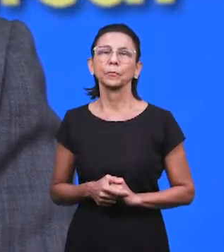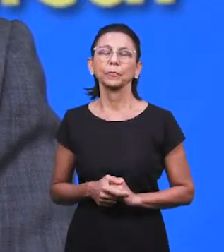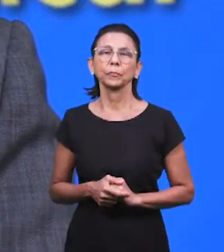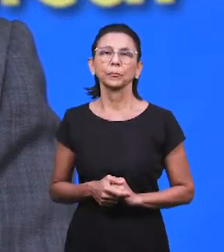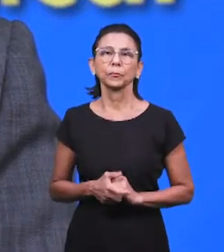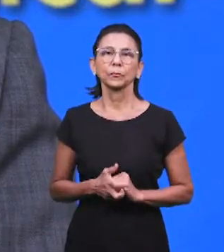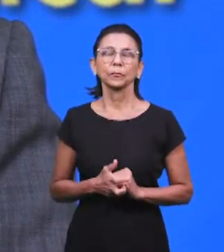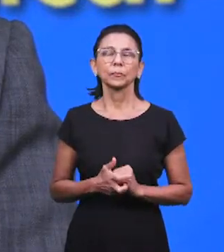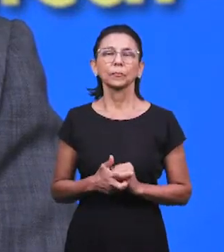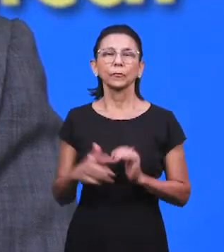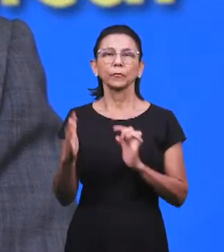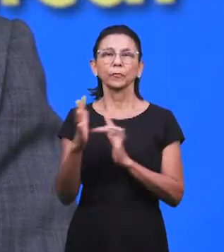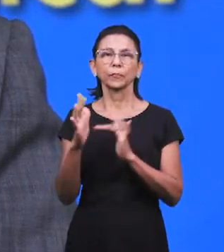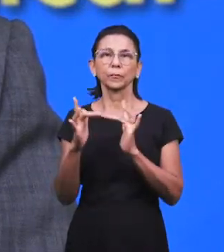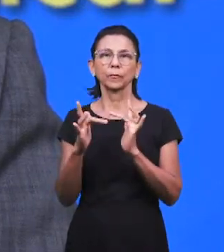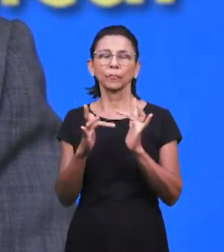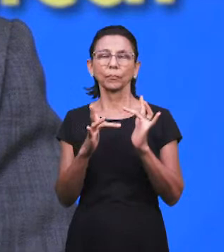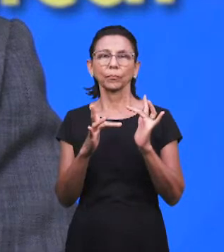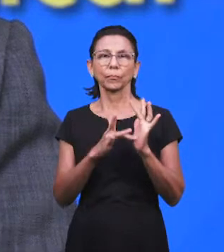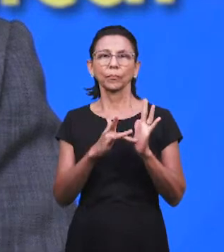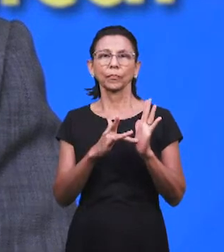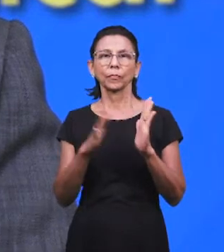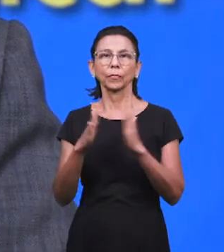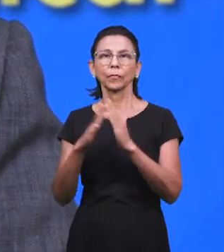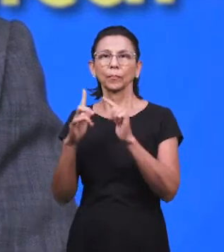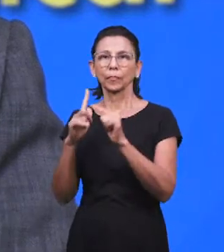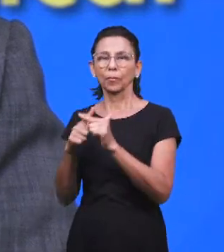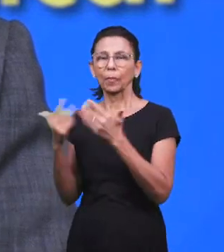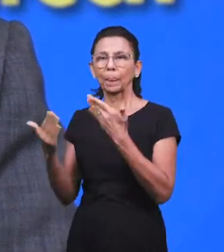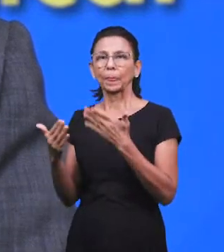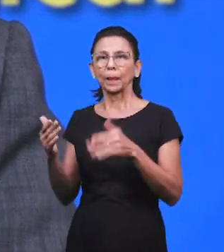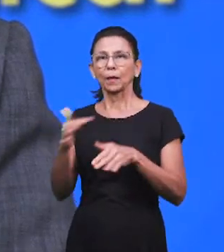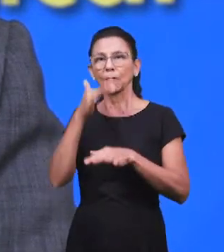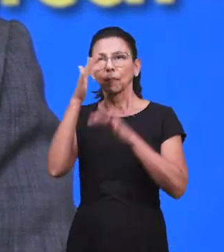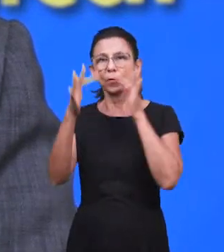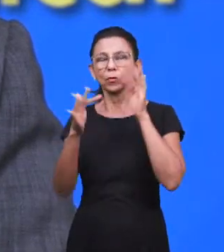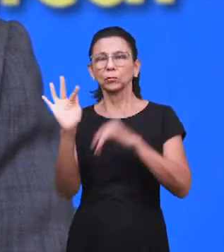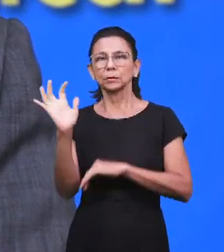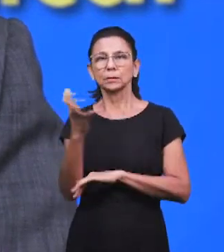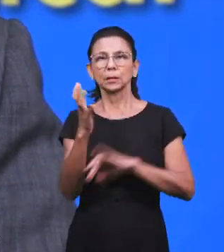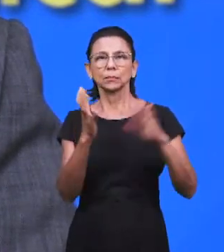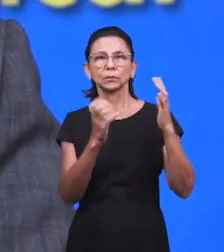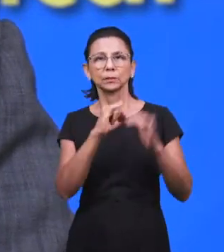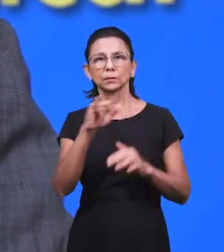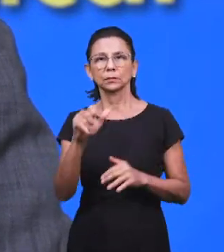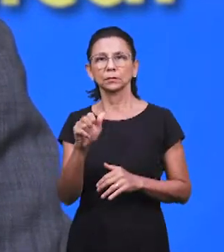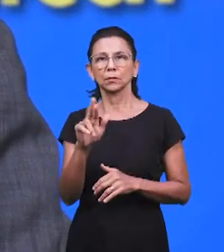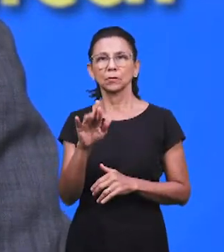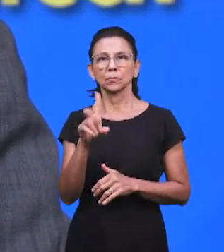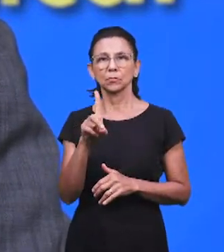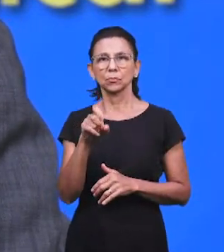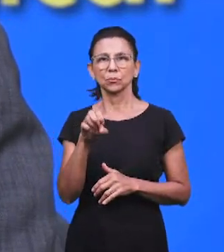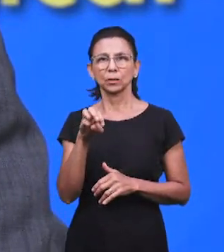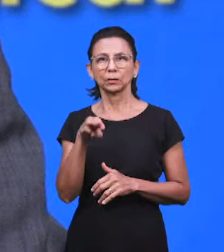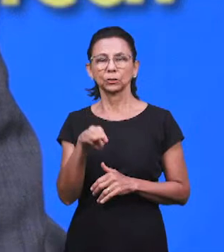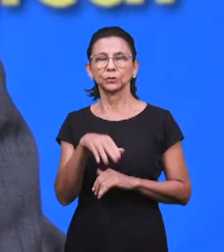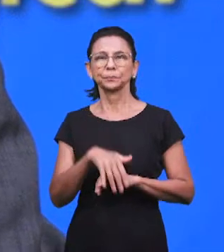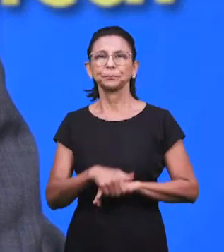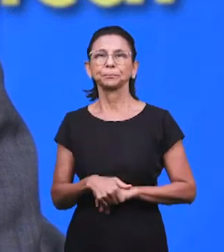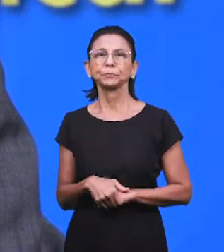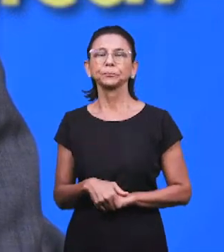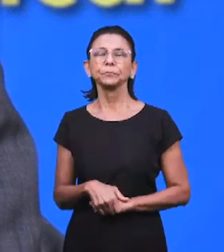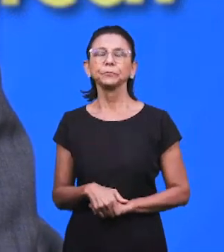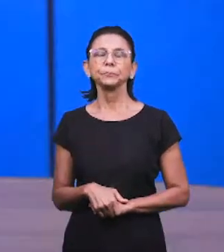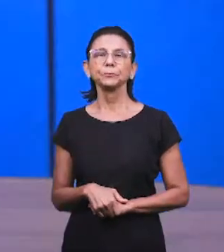Jesus como um jardim. Está muito correta a sua resposta. Eu agradeço a sua resposta e agradeço a sua participação. Muito obrigado. Glória